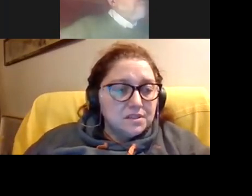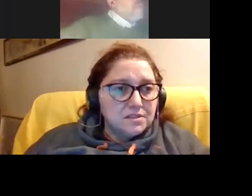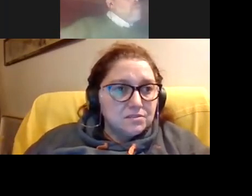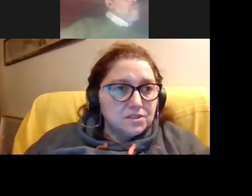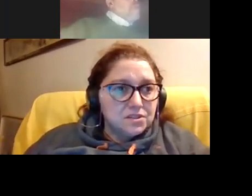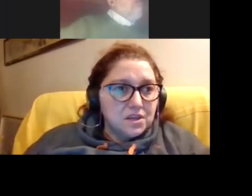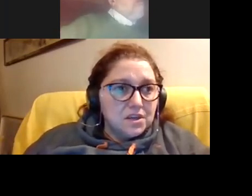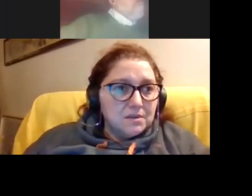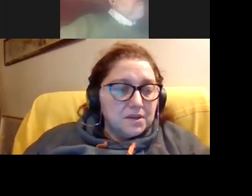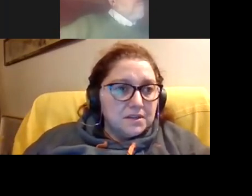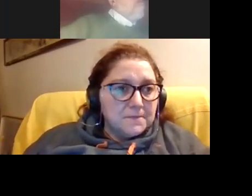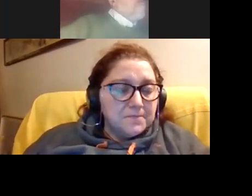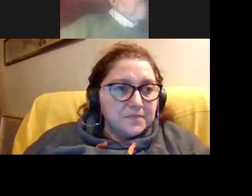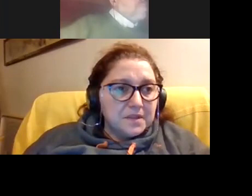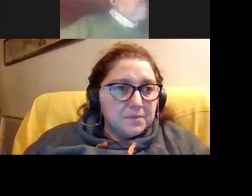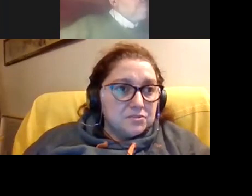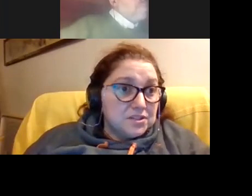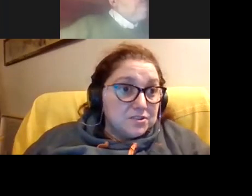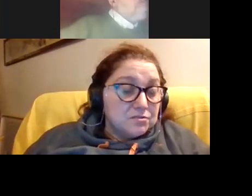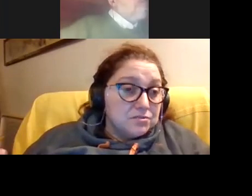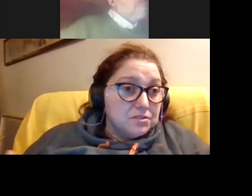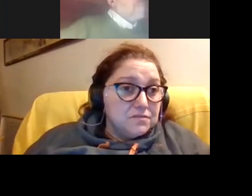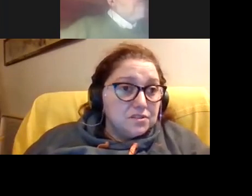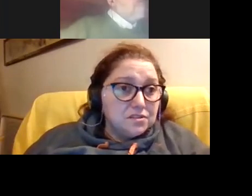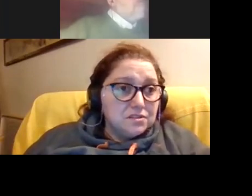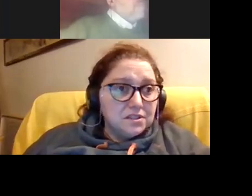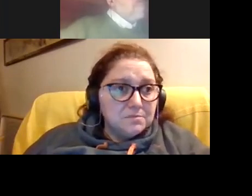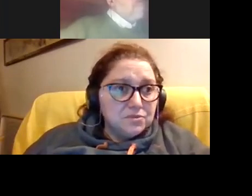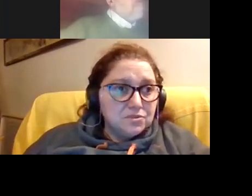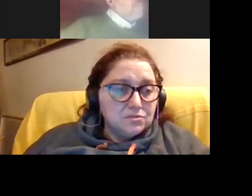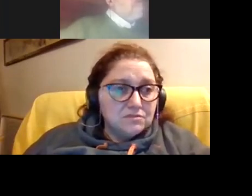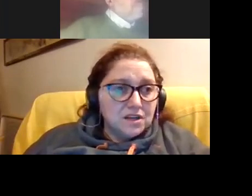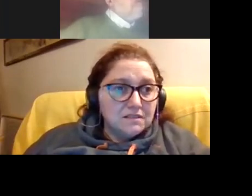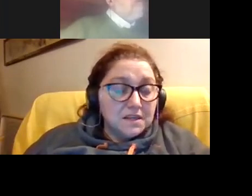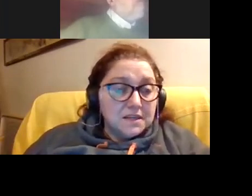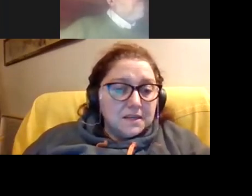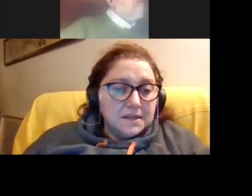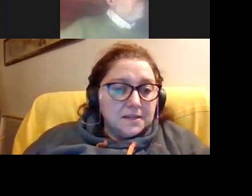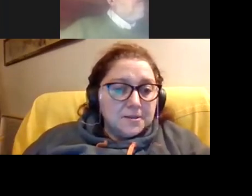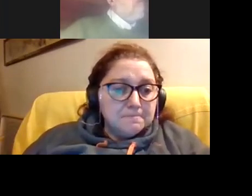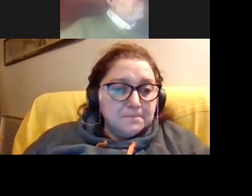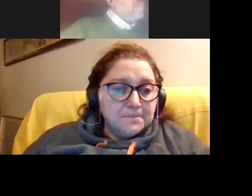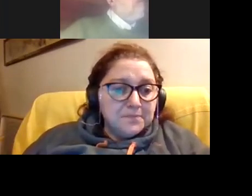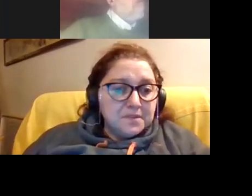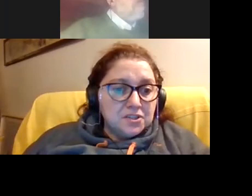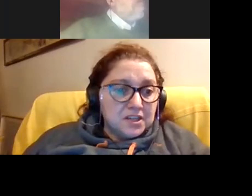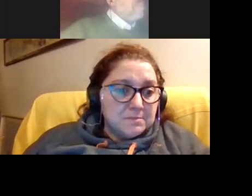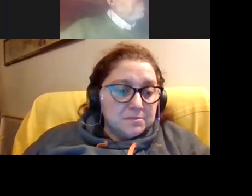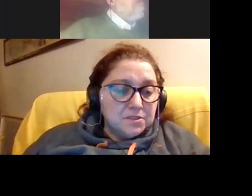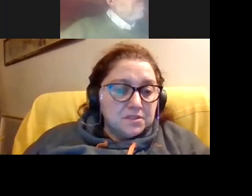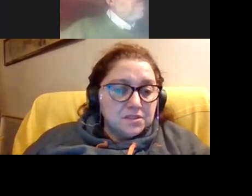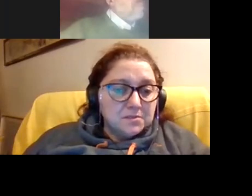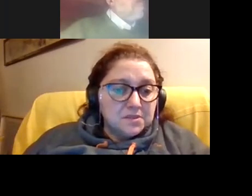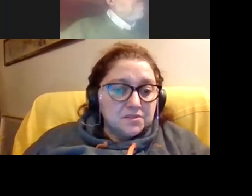muitas indicações para os dados construtivos que teríamos no local. Nós